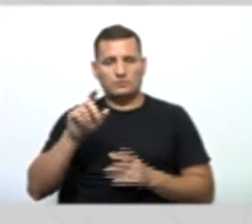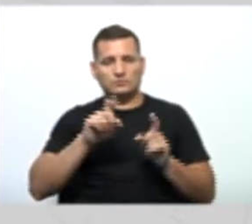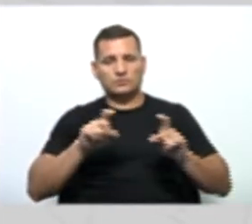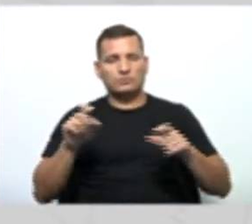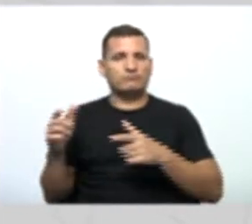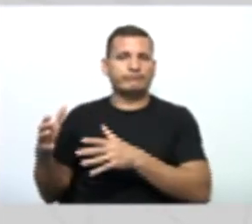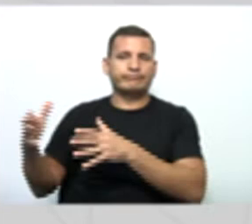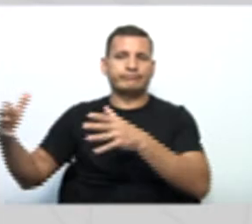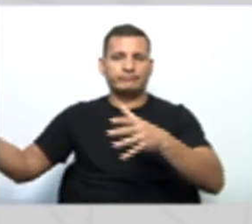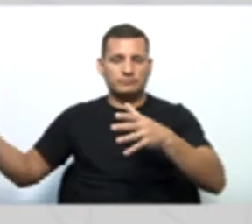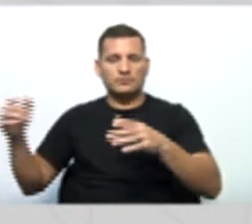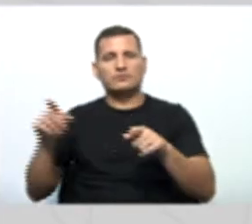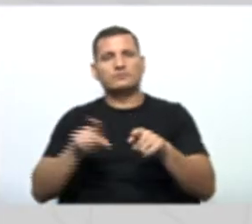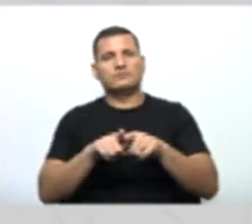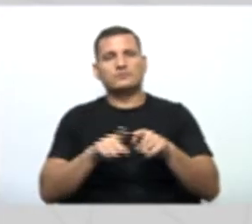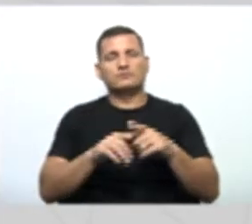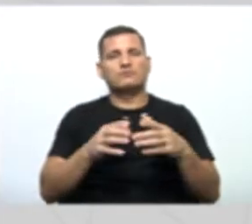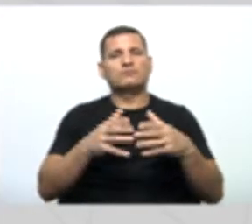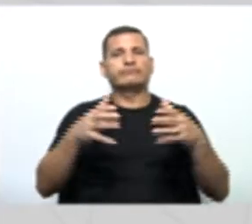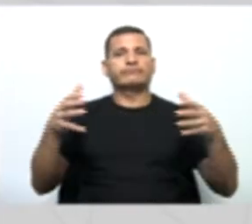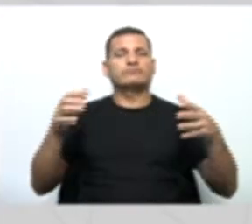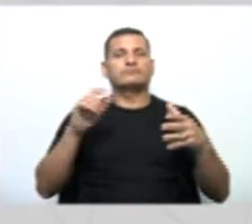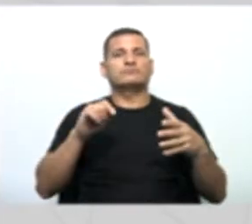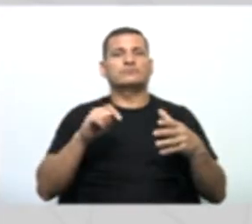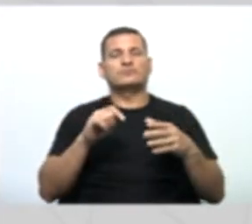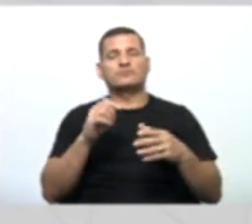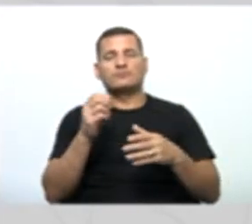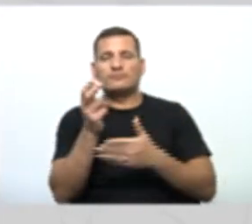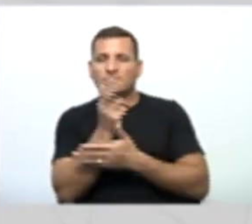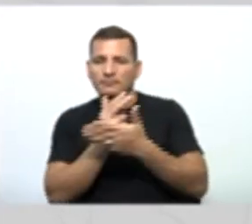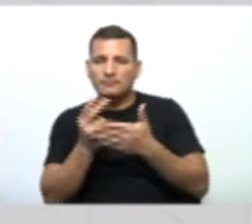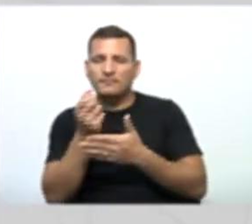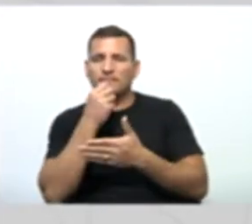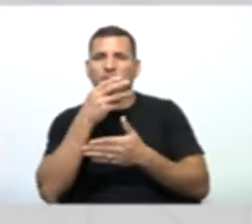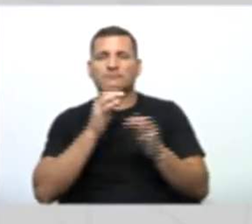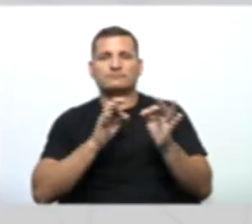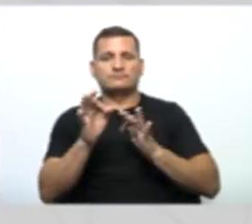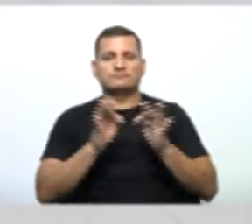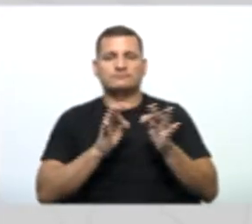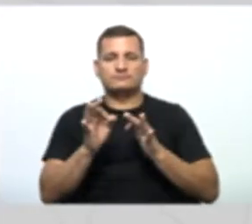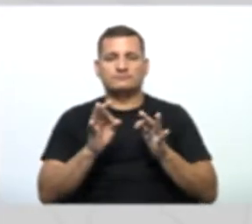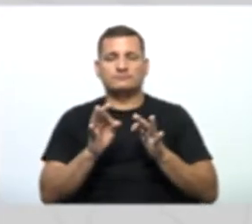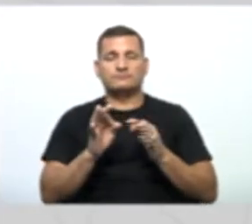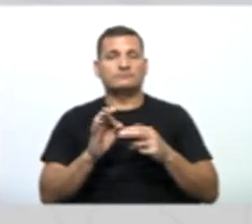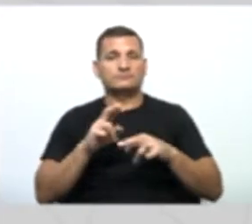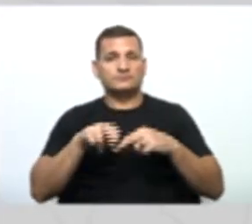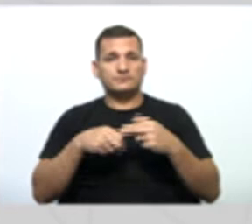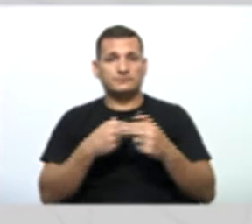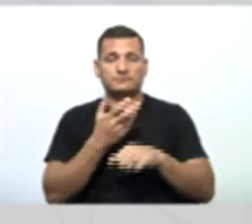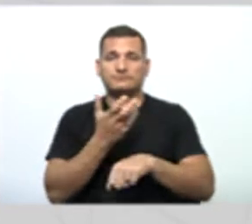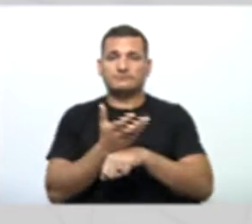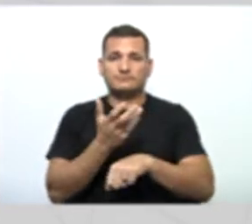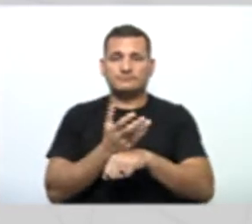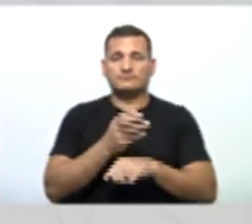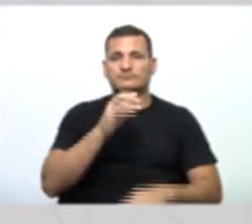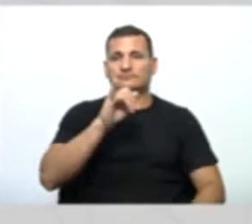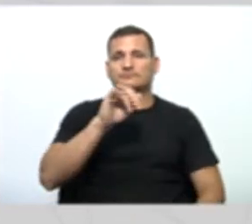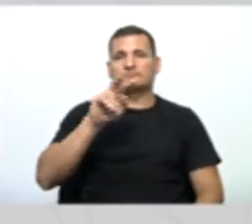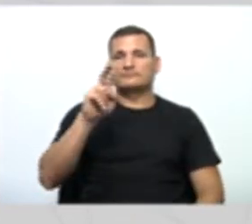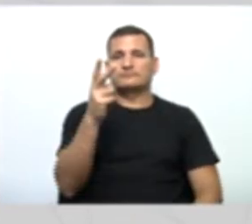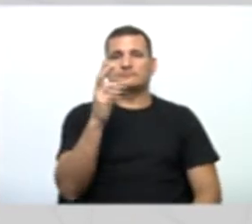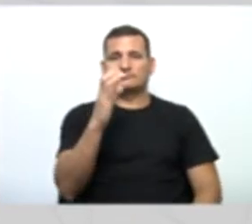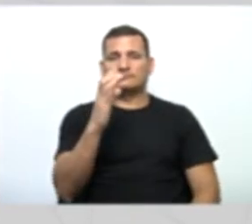também aumenta a importância das interfaces bem projetadas. Por isso, pessoal, que essa disciplina de IHC ela é